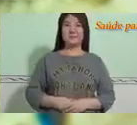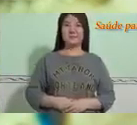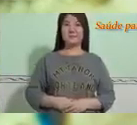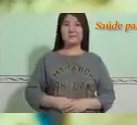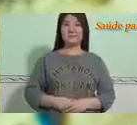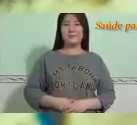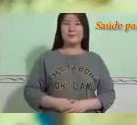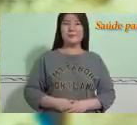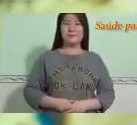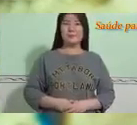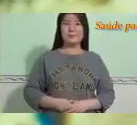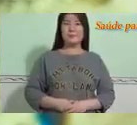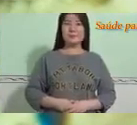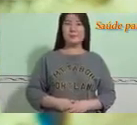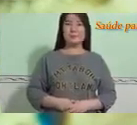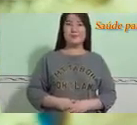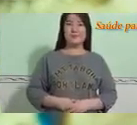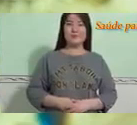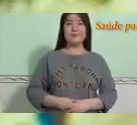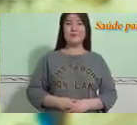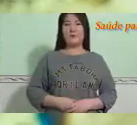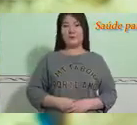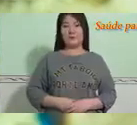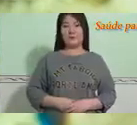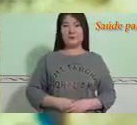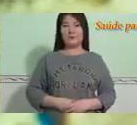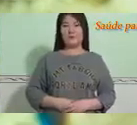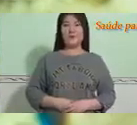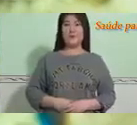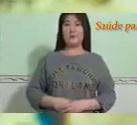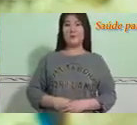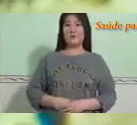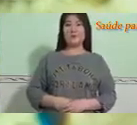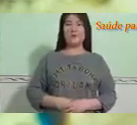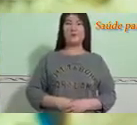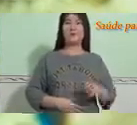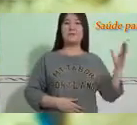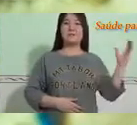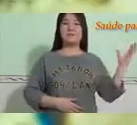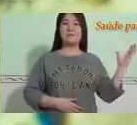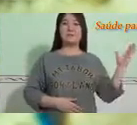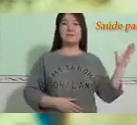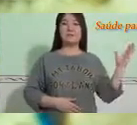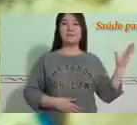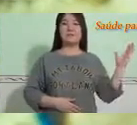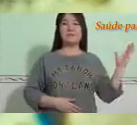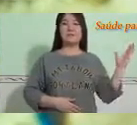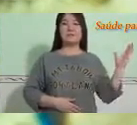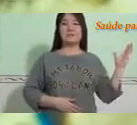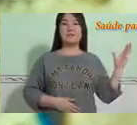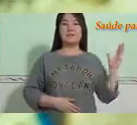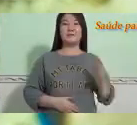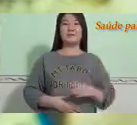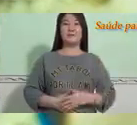O além de demonstrar que as nanopartículas não são tóxicas, os resultados da pesquisa revelam